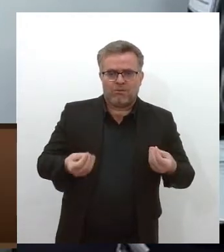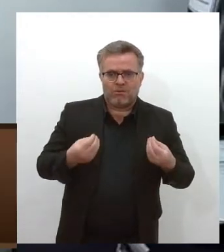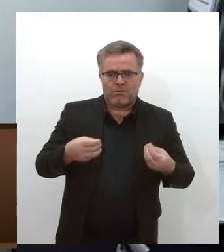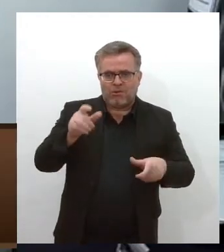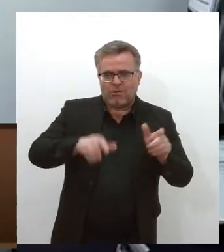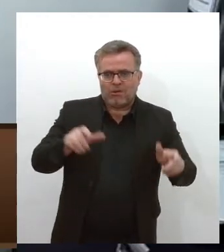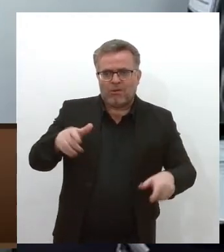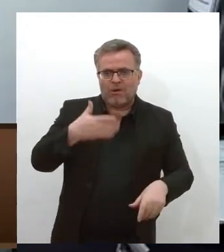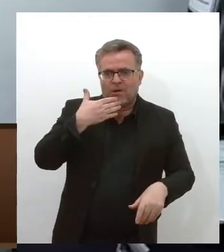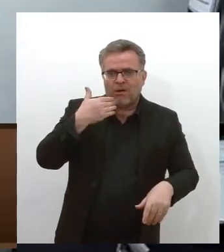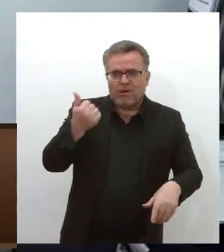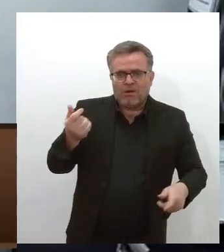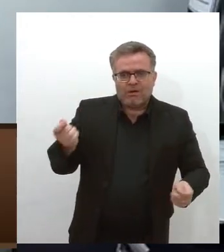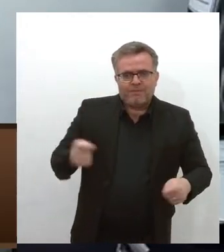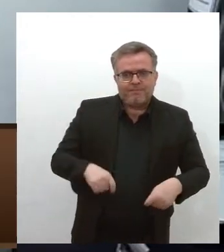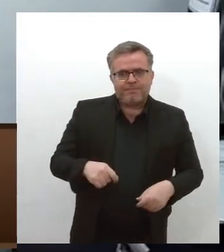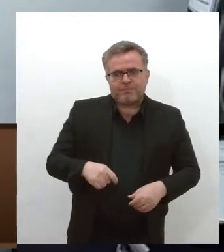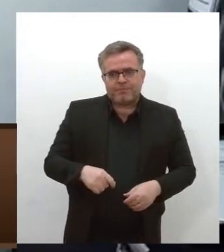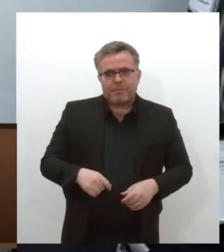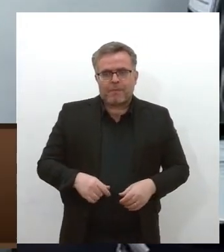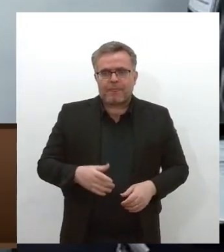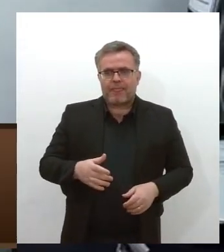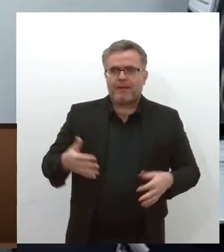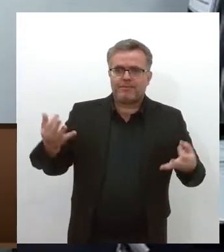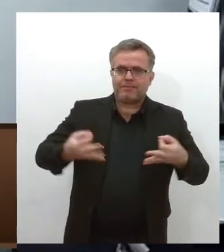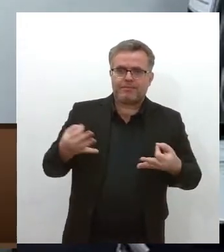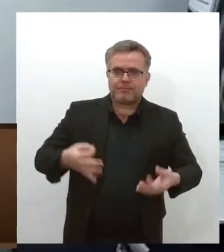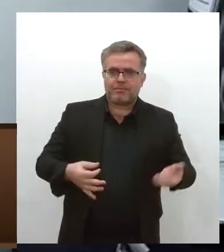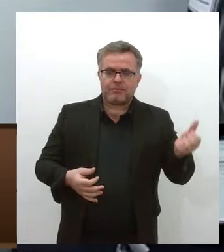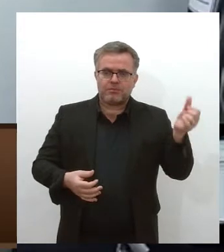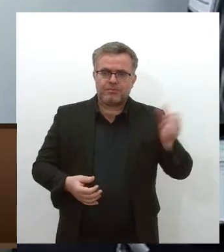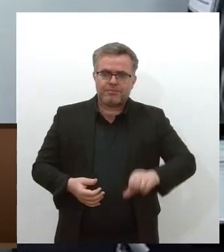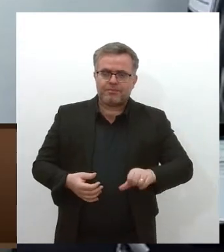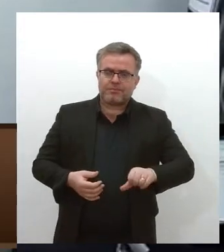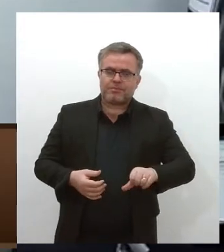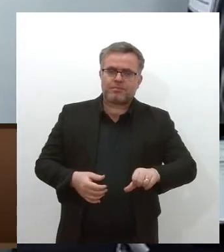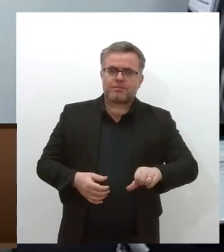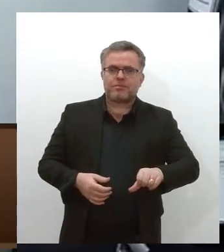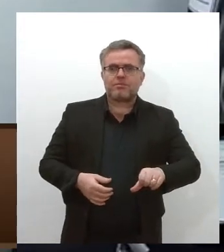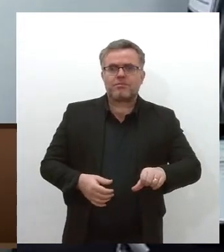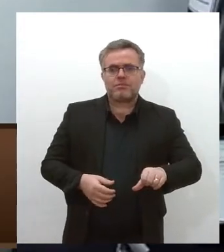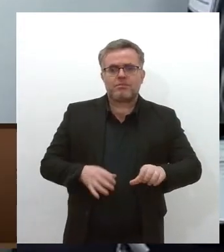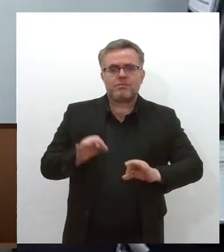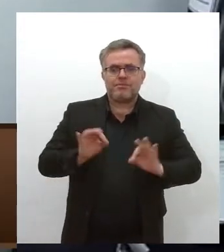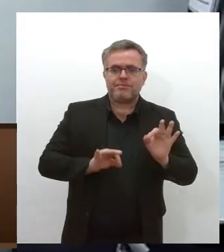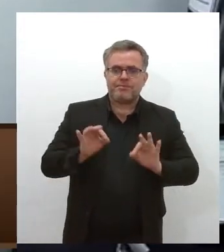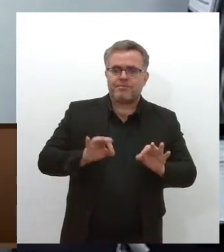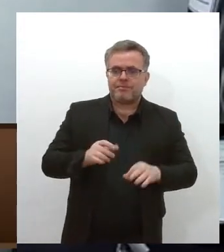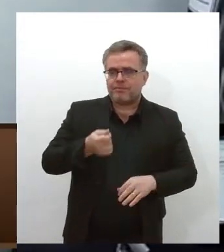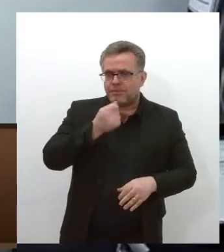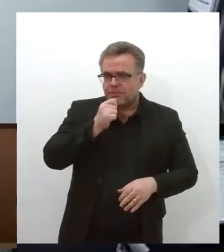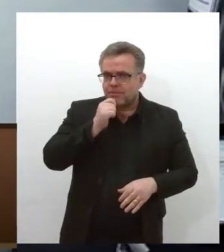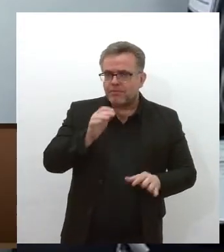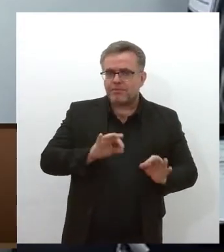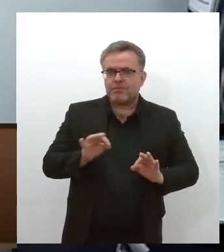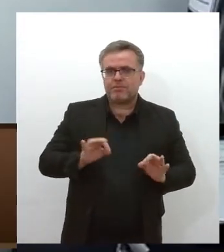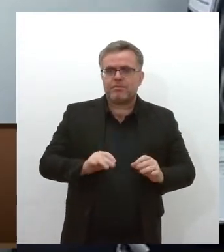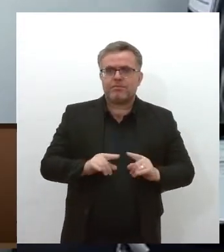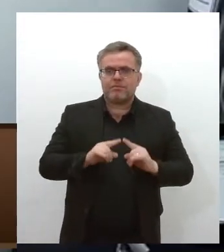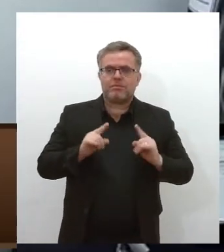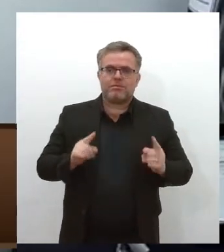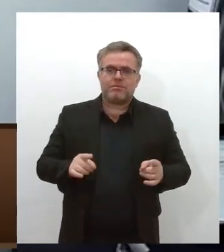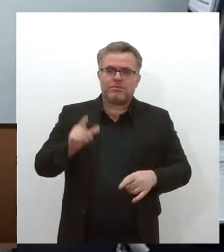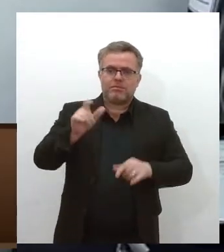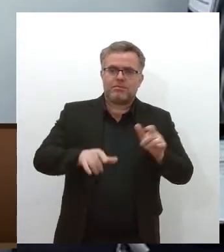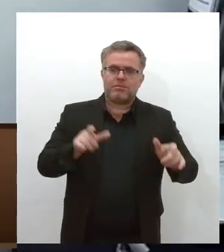ou pior preparado que eleitores de outros países, sejam eles desenvolvidos ou não. O eleitor médio